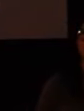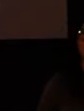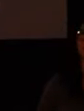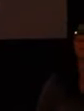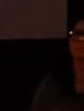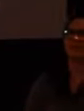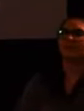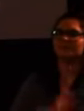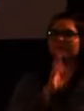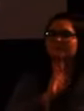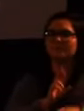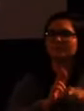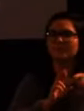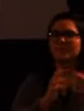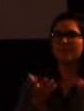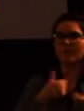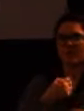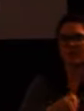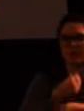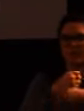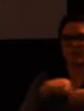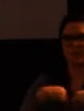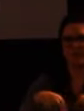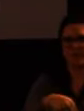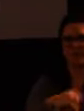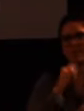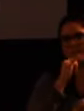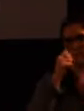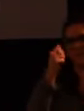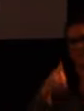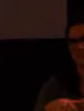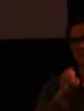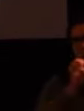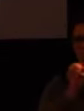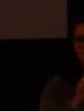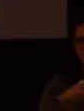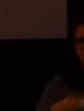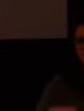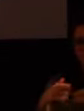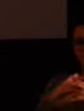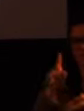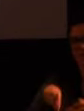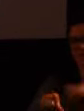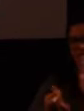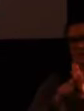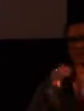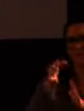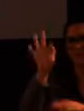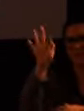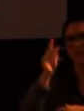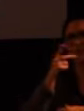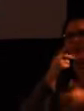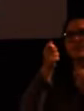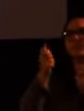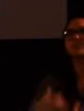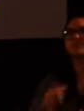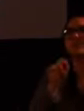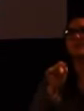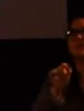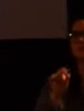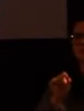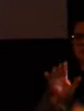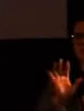o que se deve construir no terreno. Vamos lá, o Estatuto da Cidade, que é a lei federal, ela define,